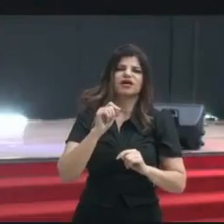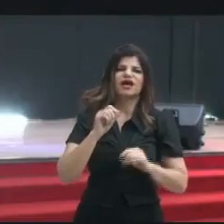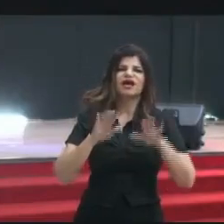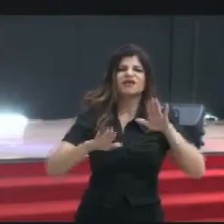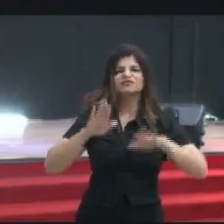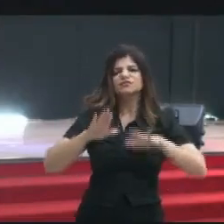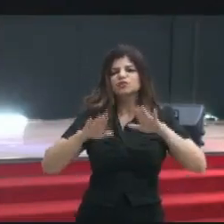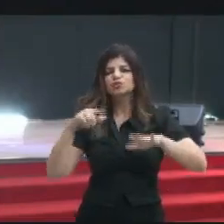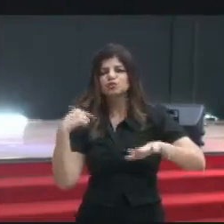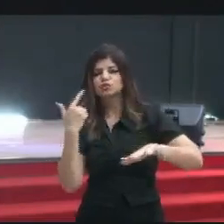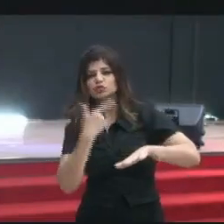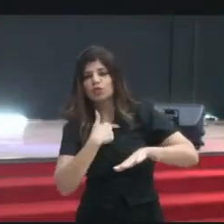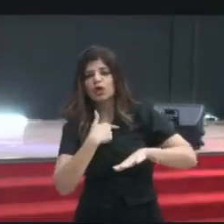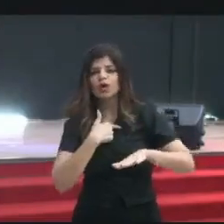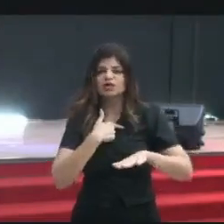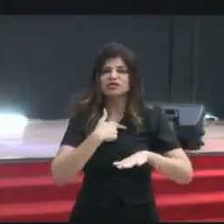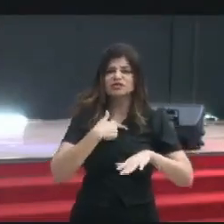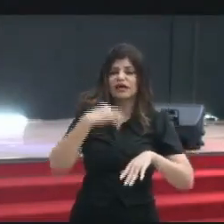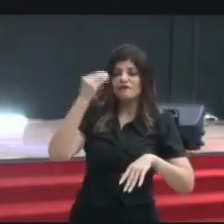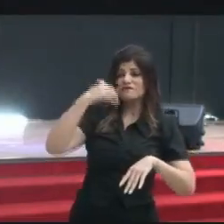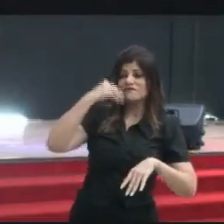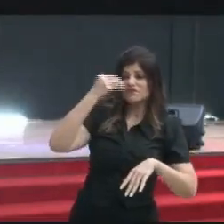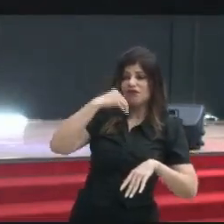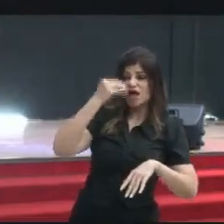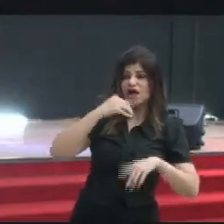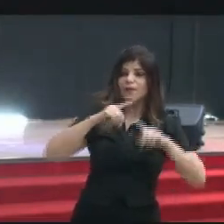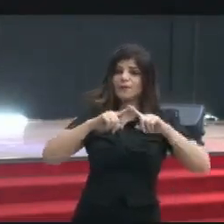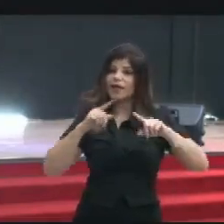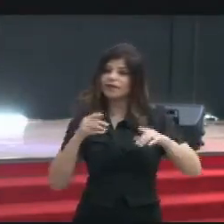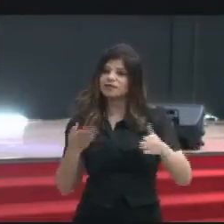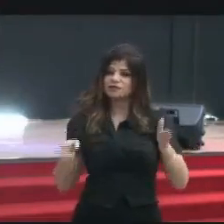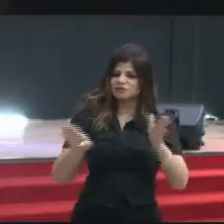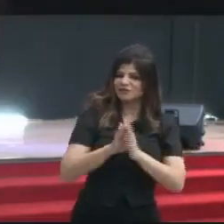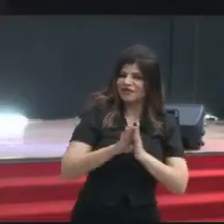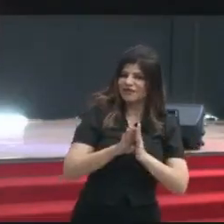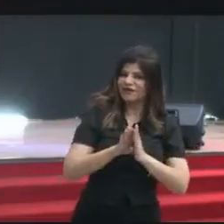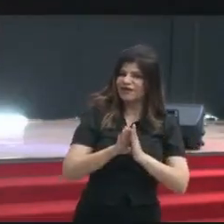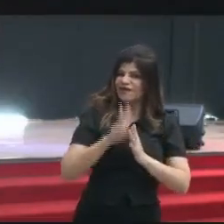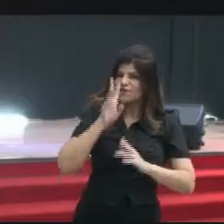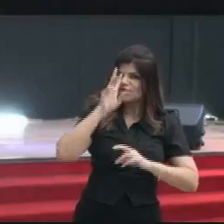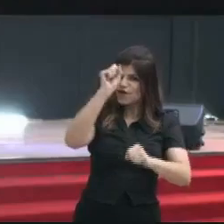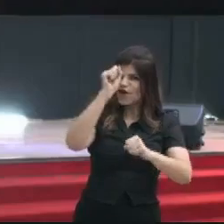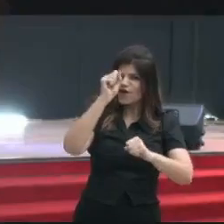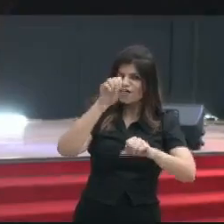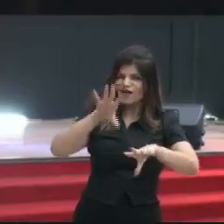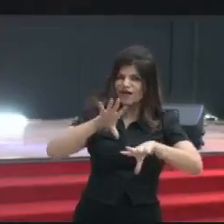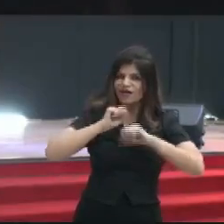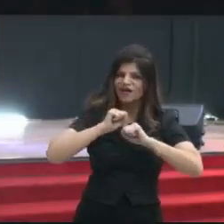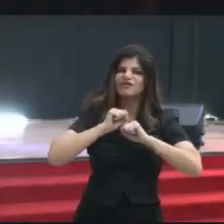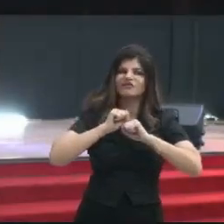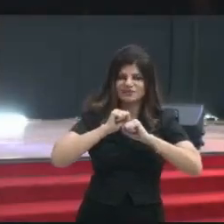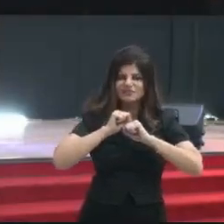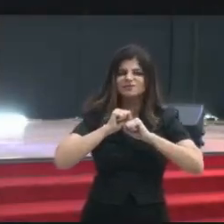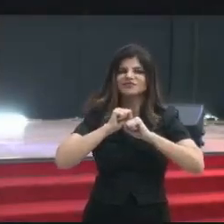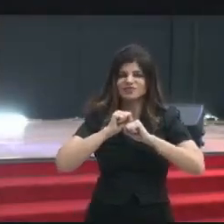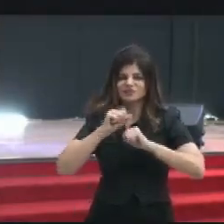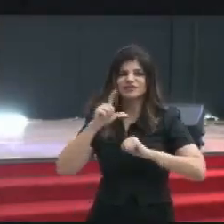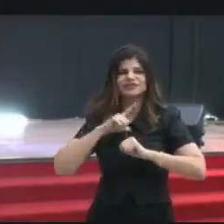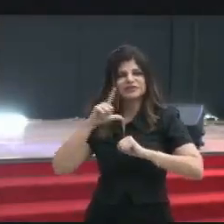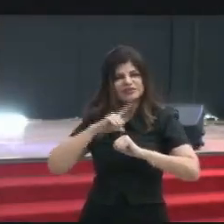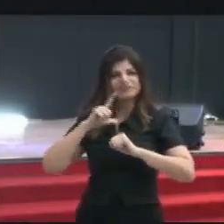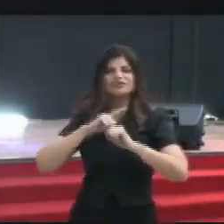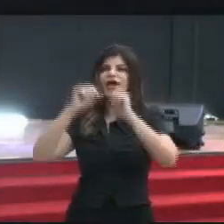carregar as nossas baterias espirituais e termos intensidade na adoração,